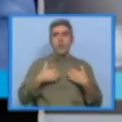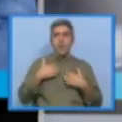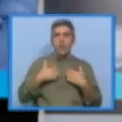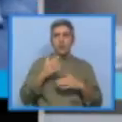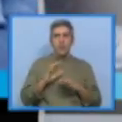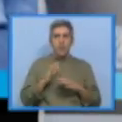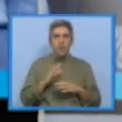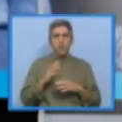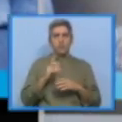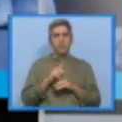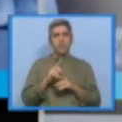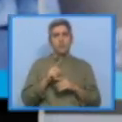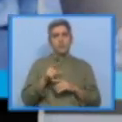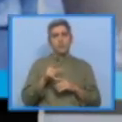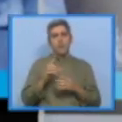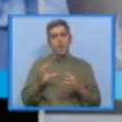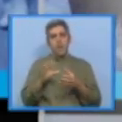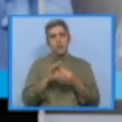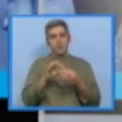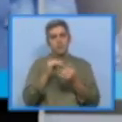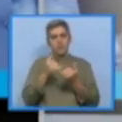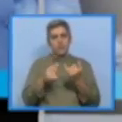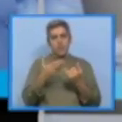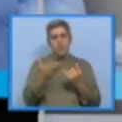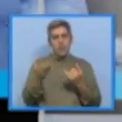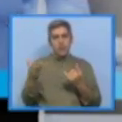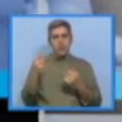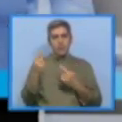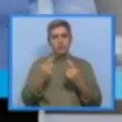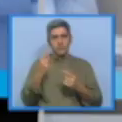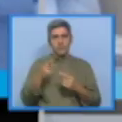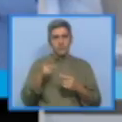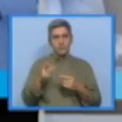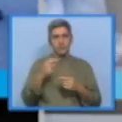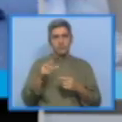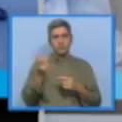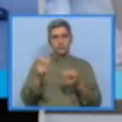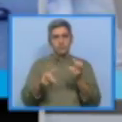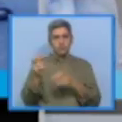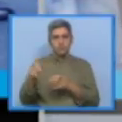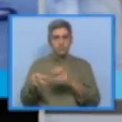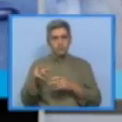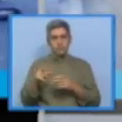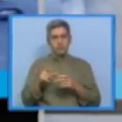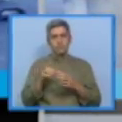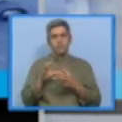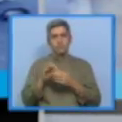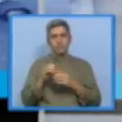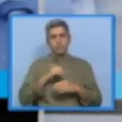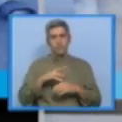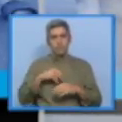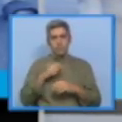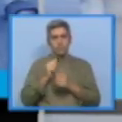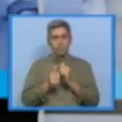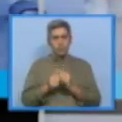perante essas ligações perigosas que às vezes têm vindo à tona em torno do mundo